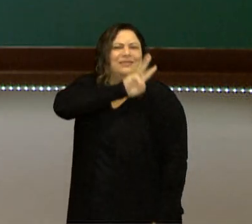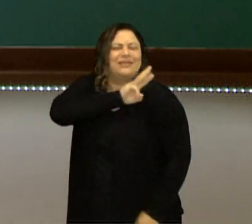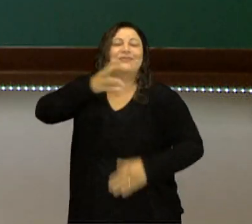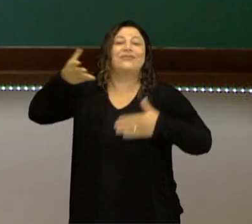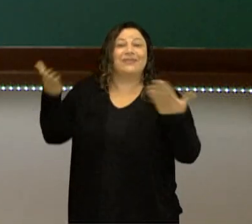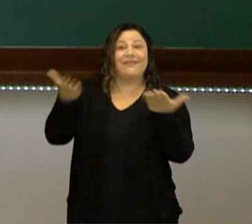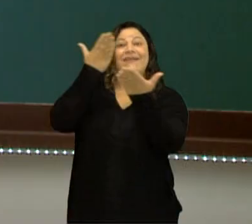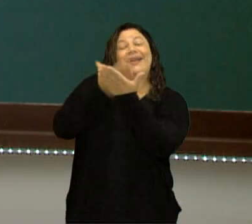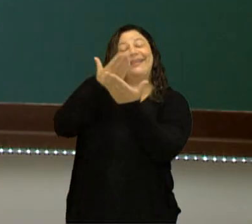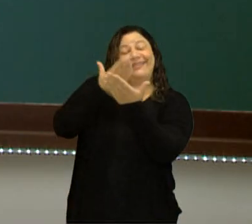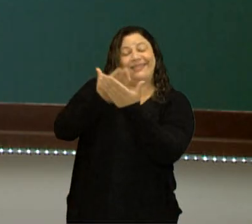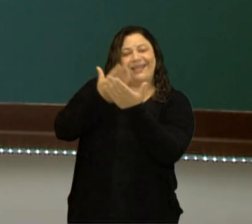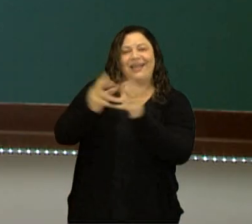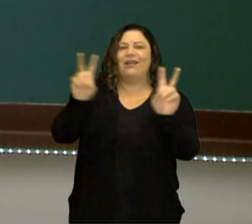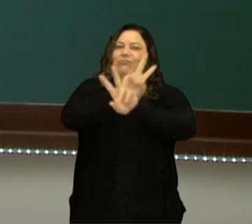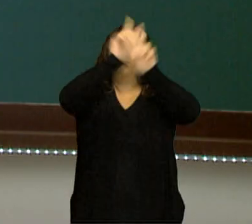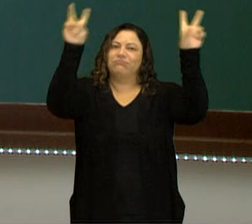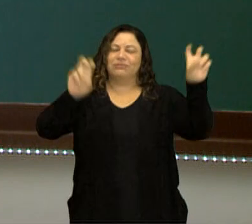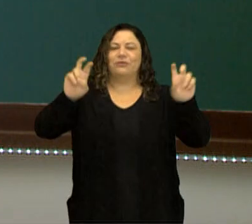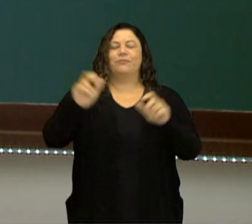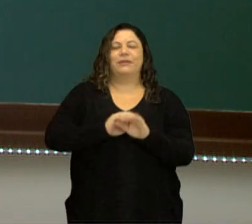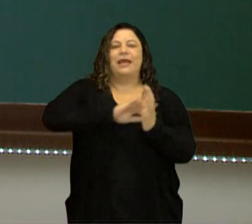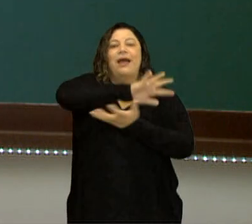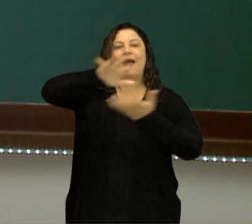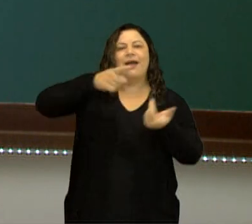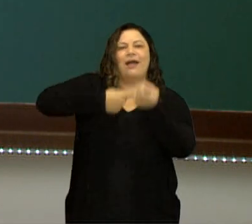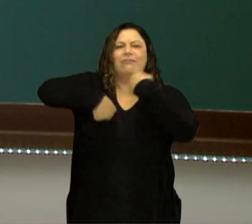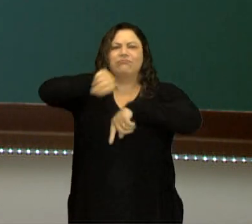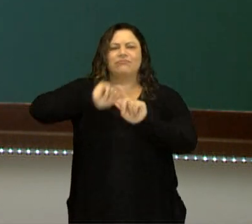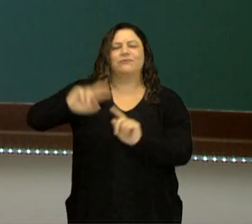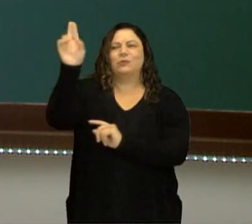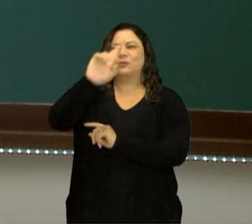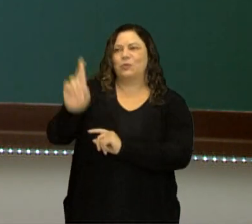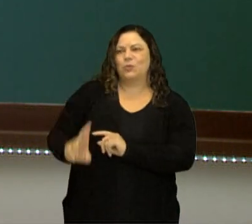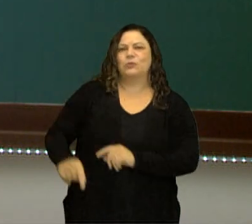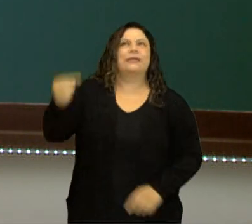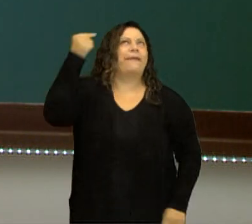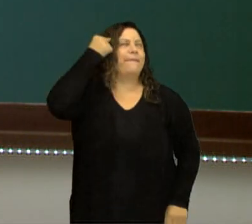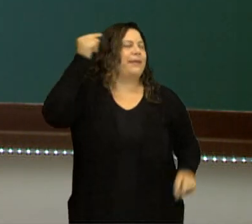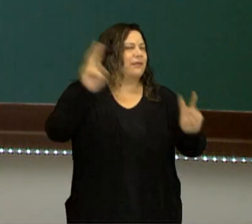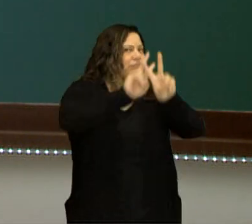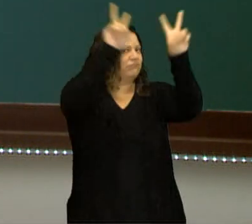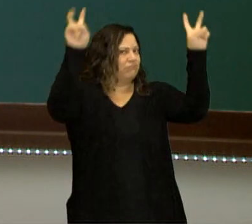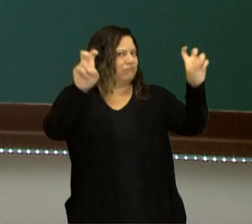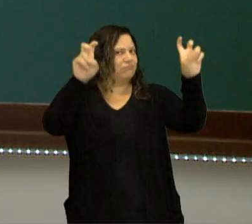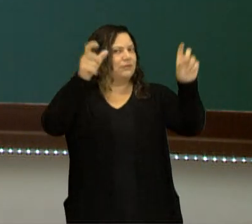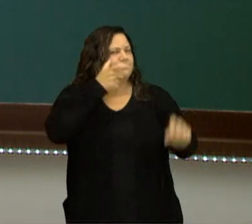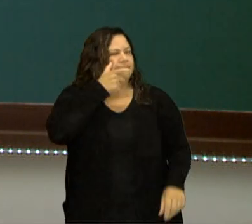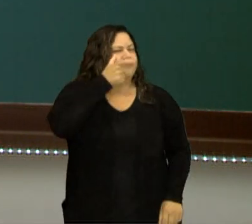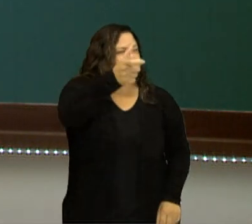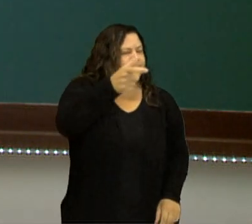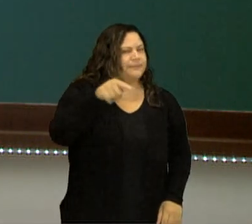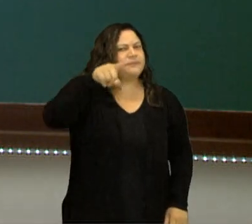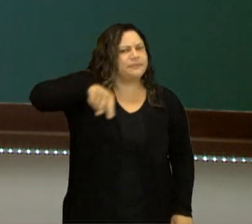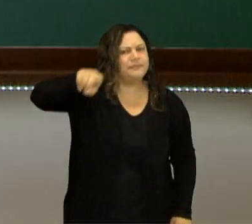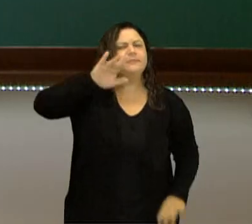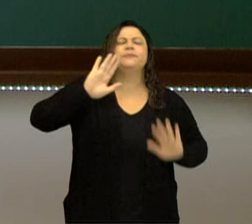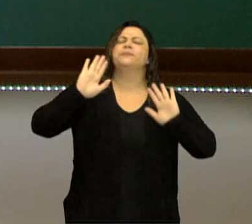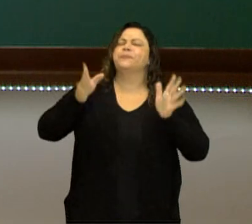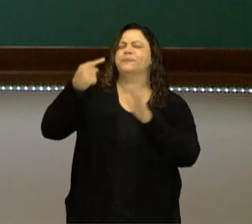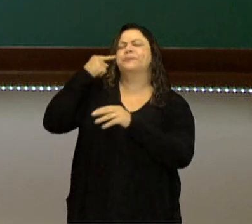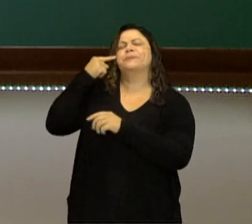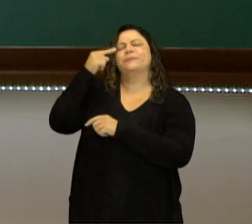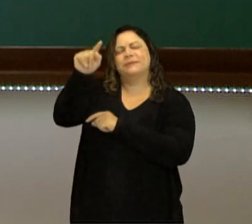dar aula sobre a Revolução Russa. Pensa em um assunto interessante. Você já deve ter